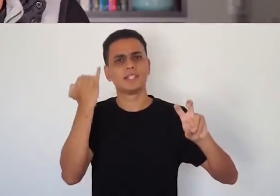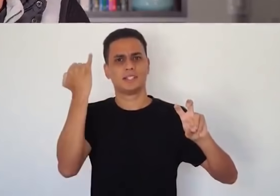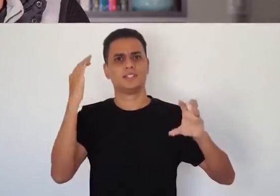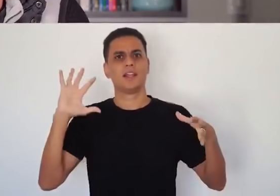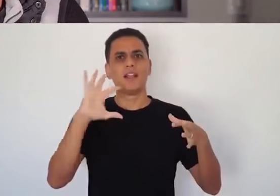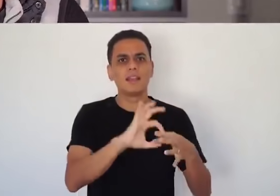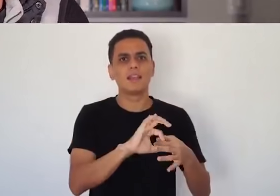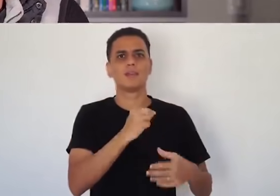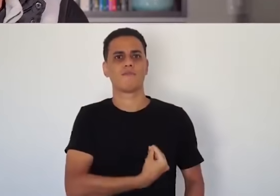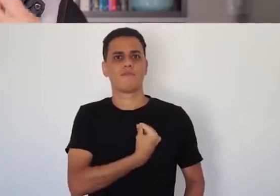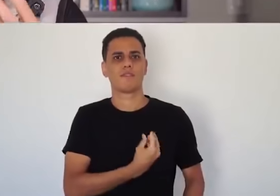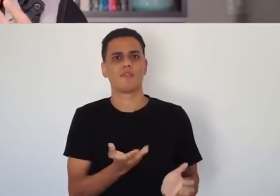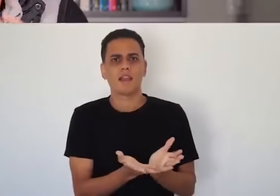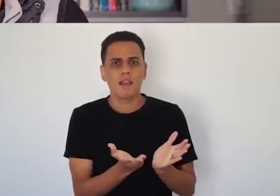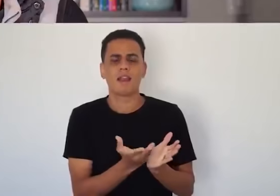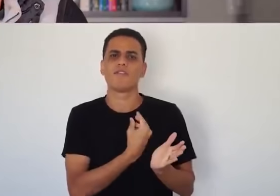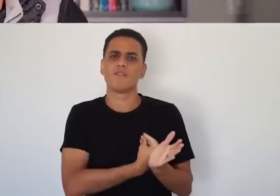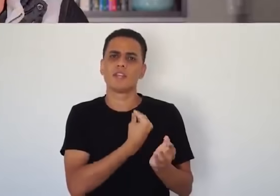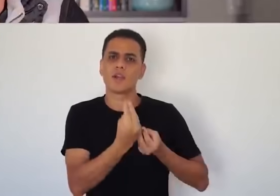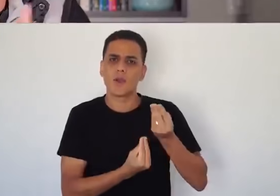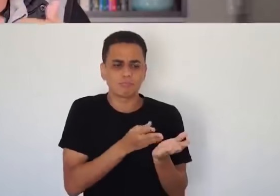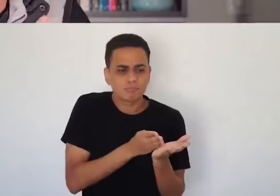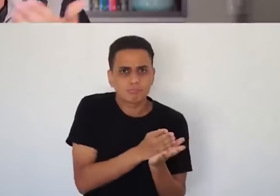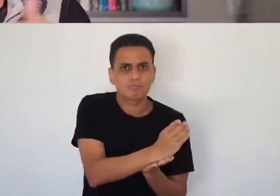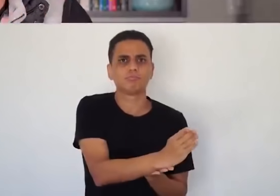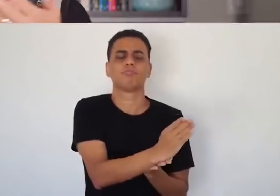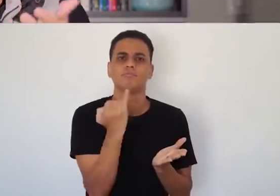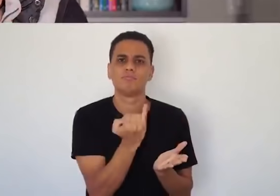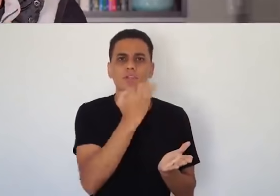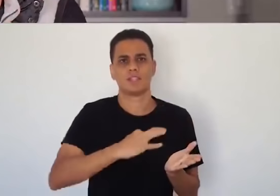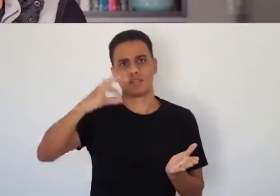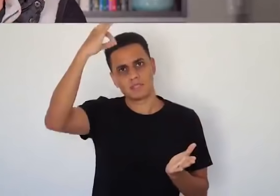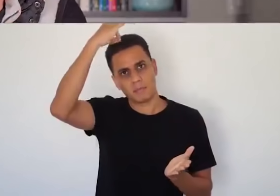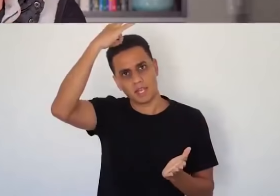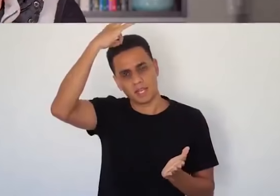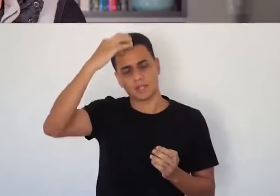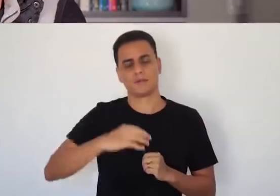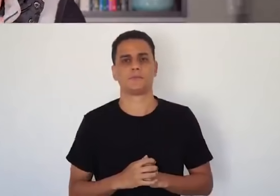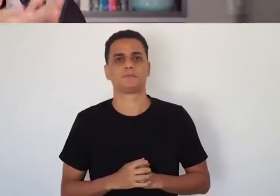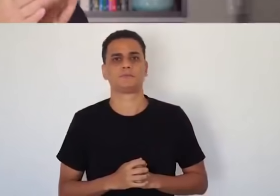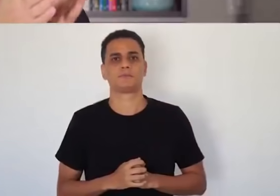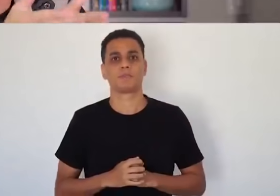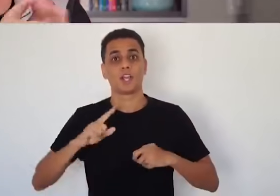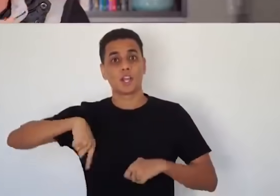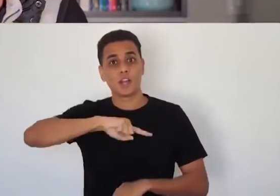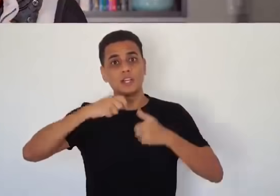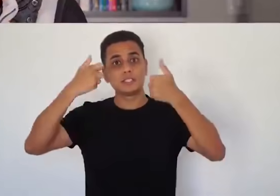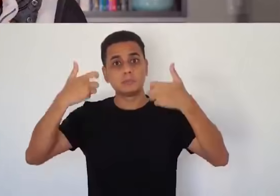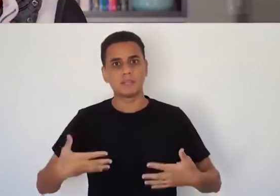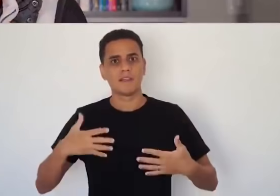importante da nossa vida cristã, da nossa vida, da nossa espiritualidade, não é? Vamos falar sobre a